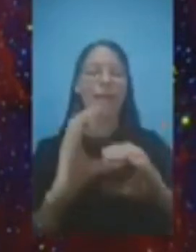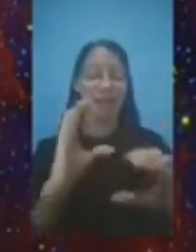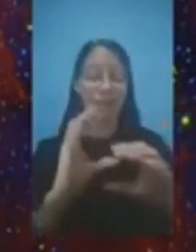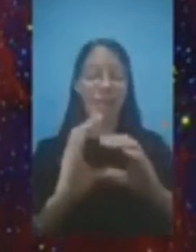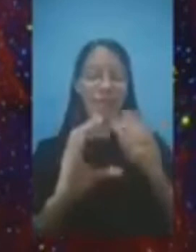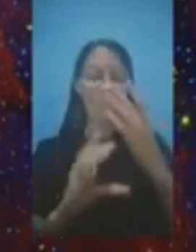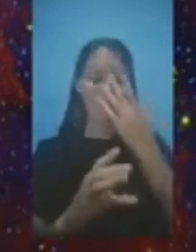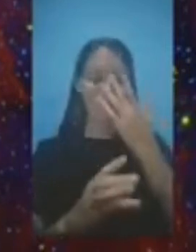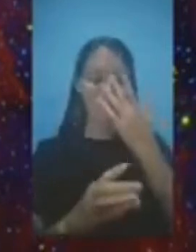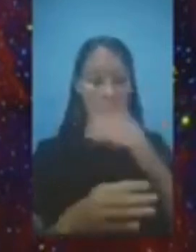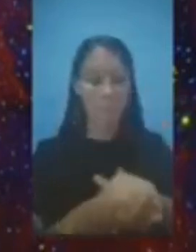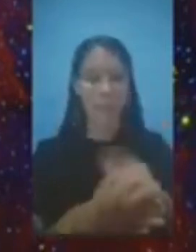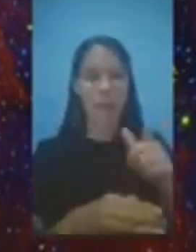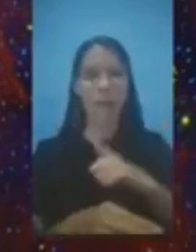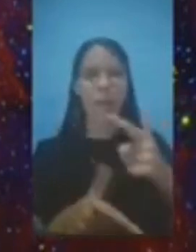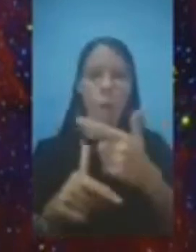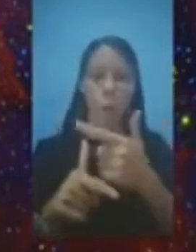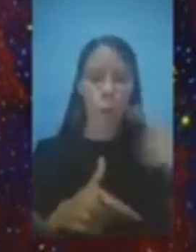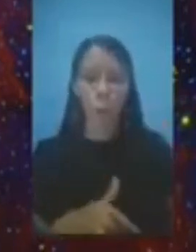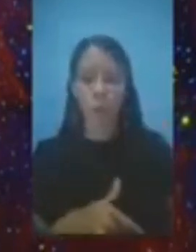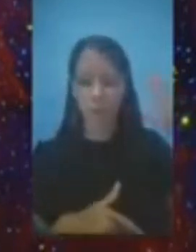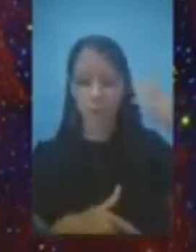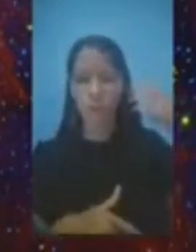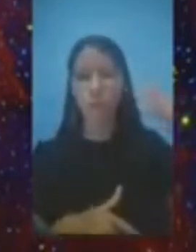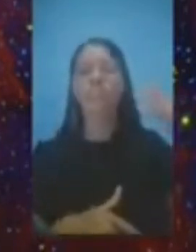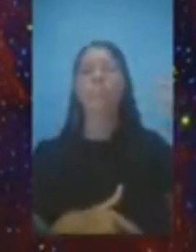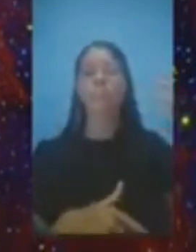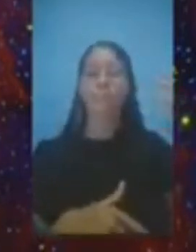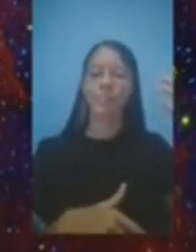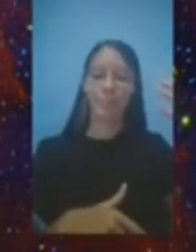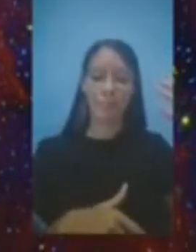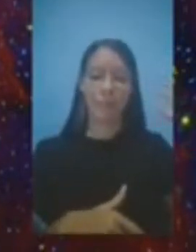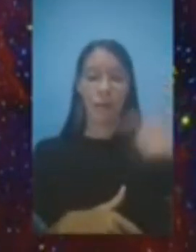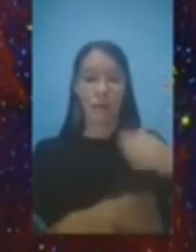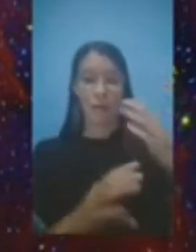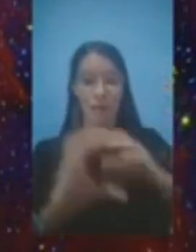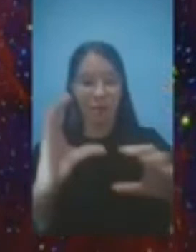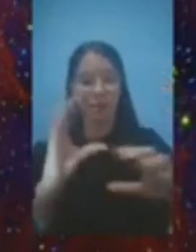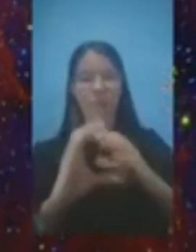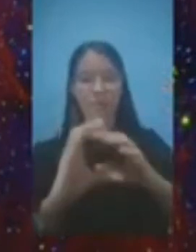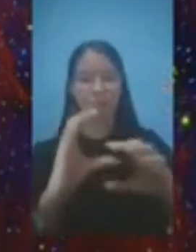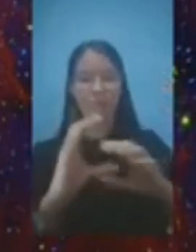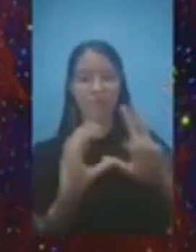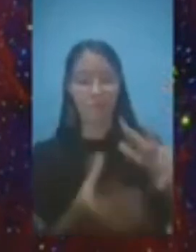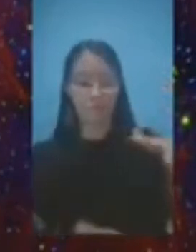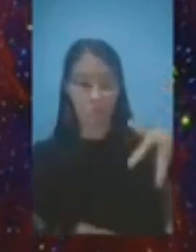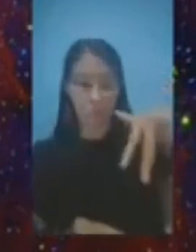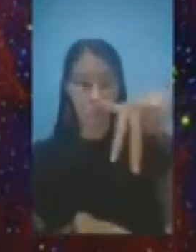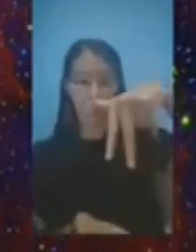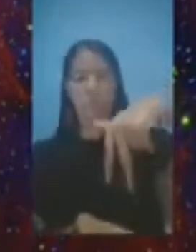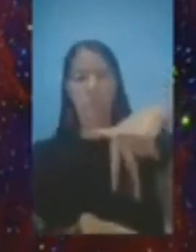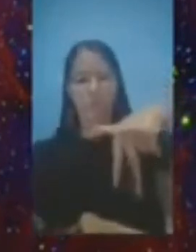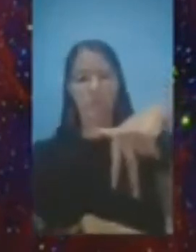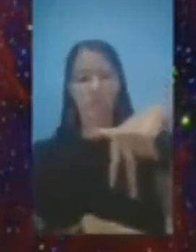Resolvi cantar no circo, aí cantava rumba. Ela cantava rumba. Ou tinha outras músicas, cantava lá.